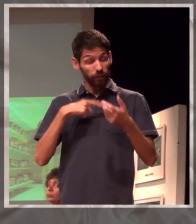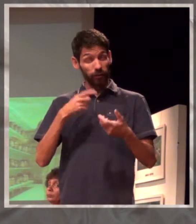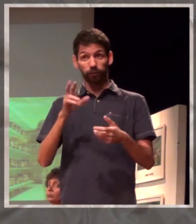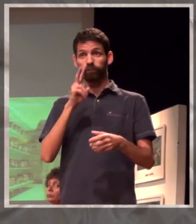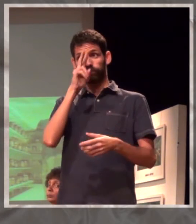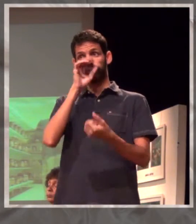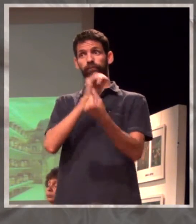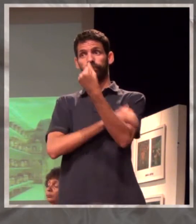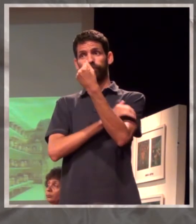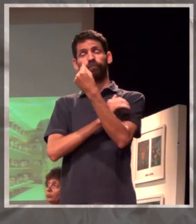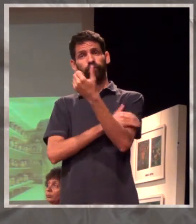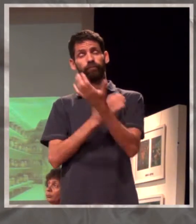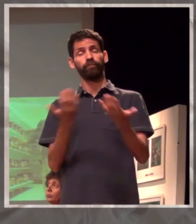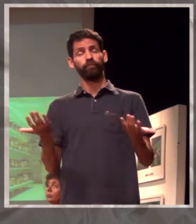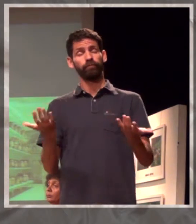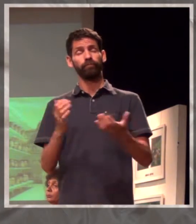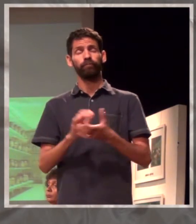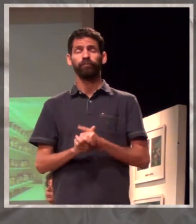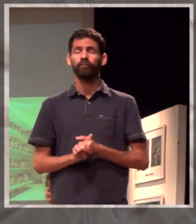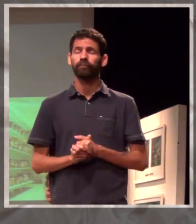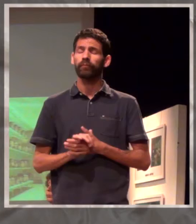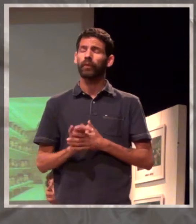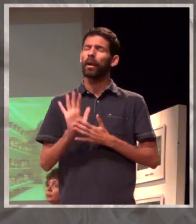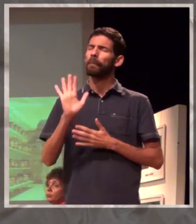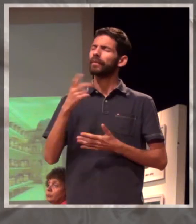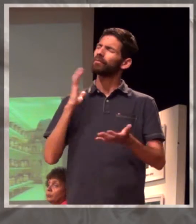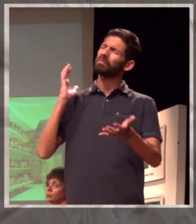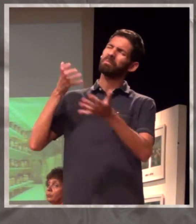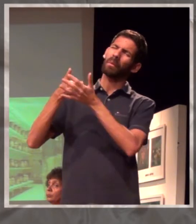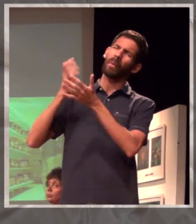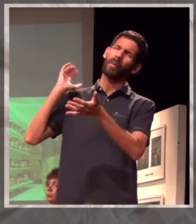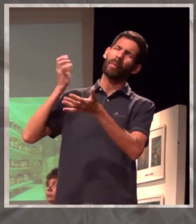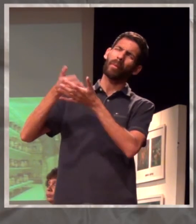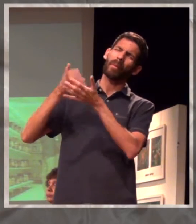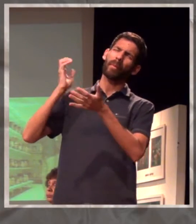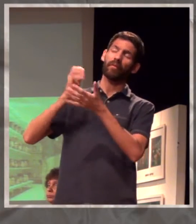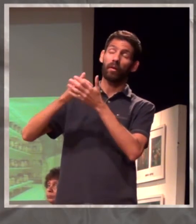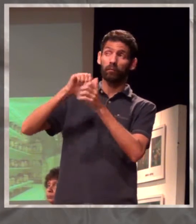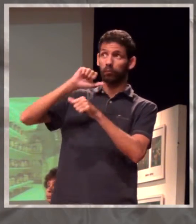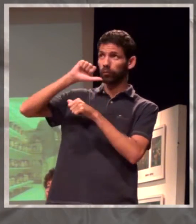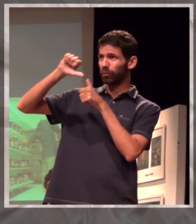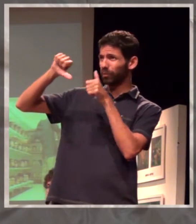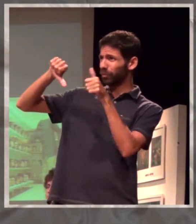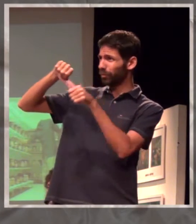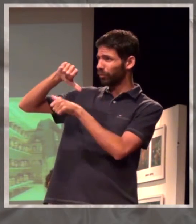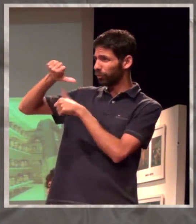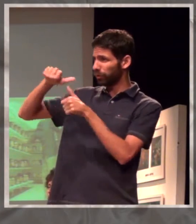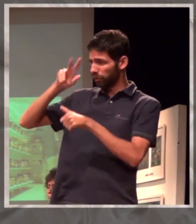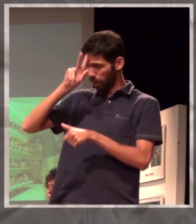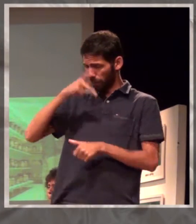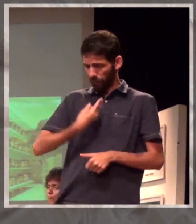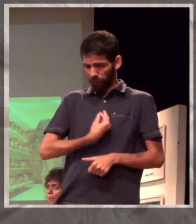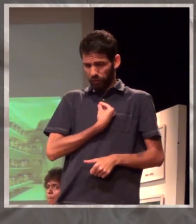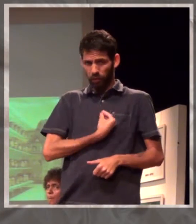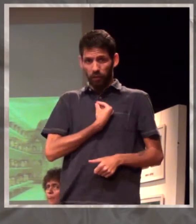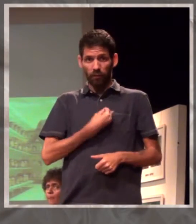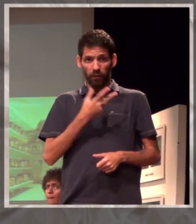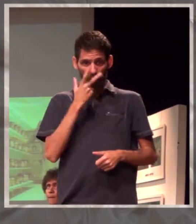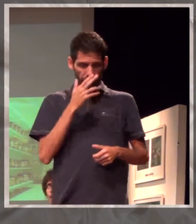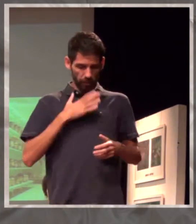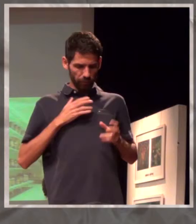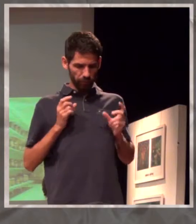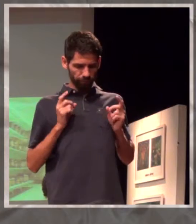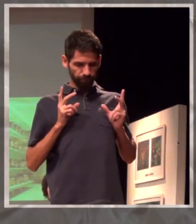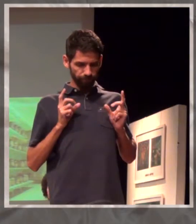mais. Então, é um consumo que vai, inclusive, transformando as próprias subjetividades em mercadoria.